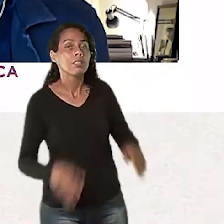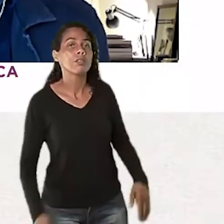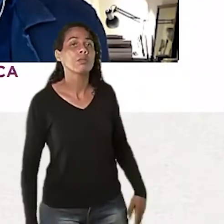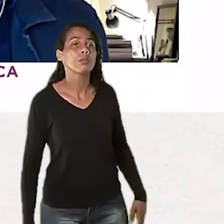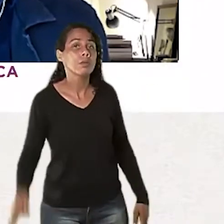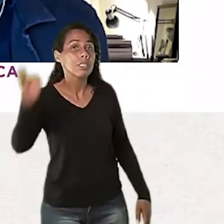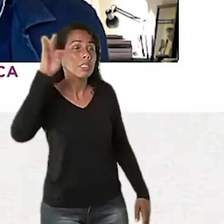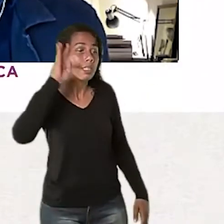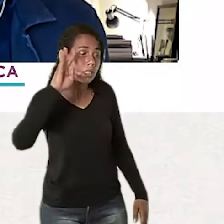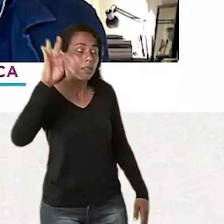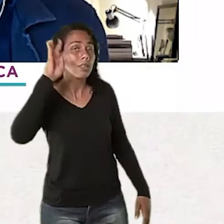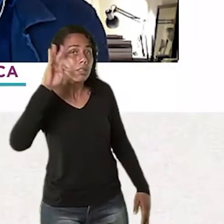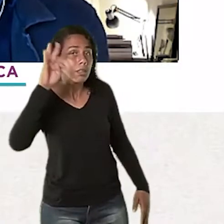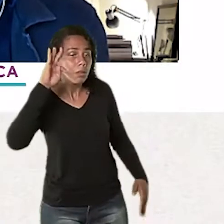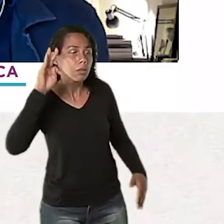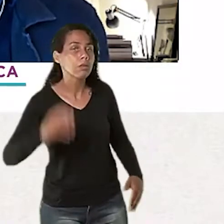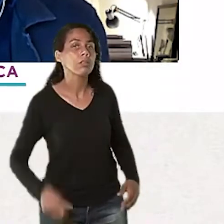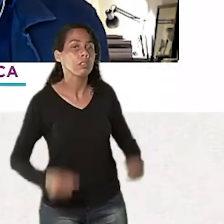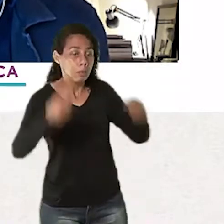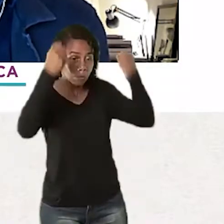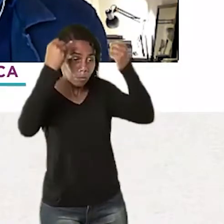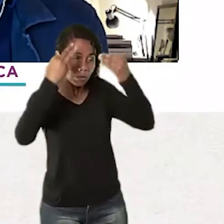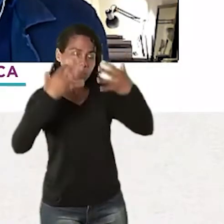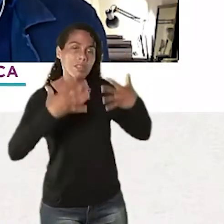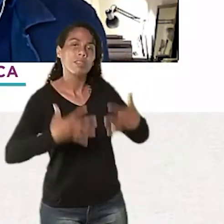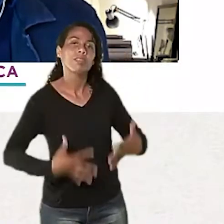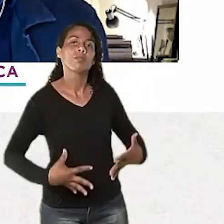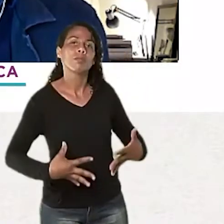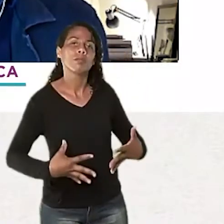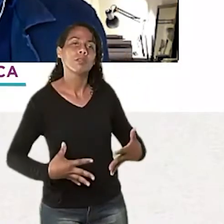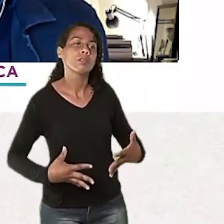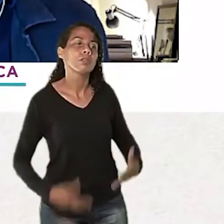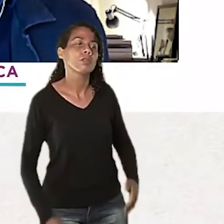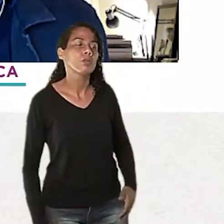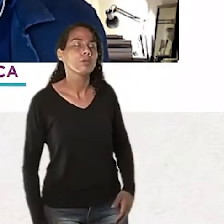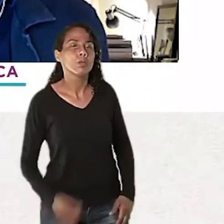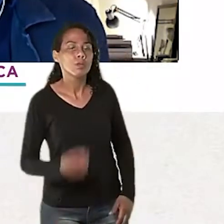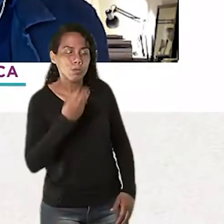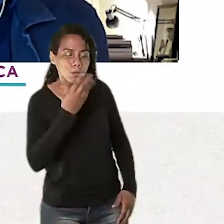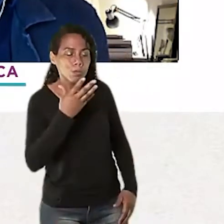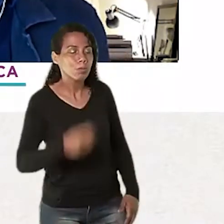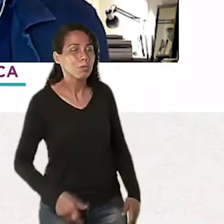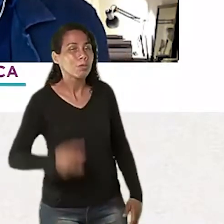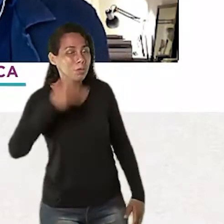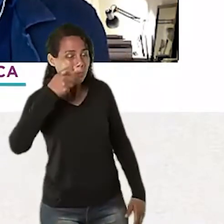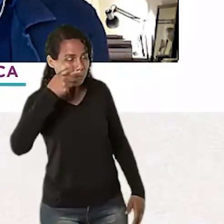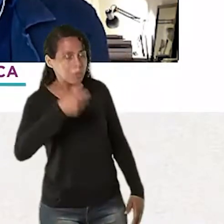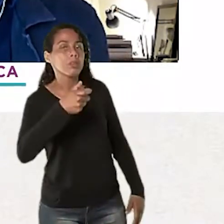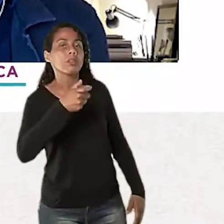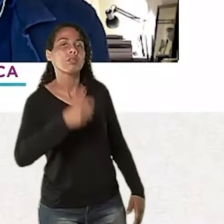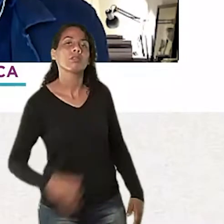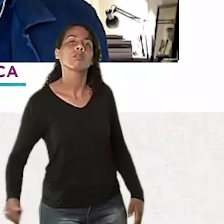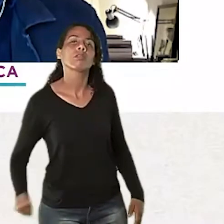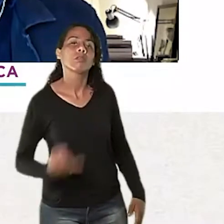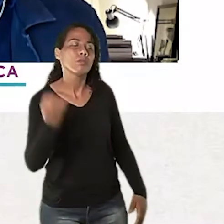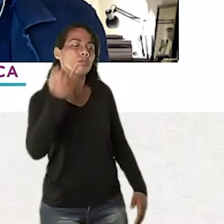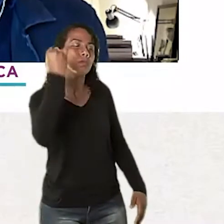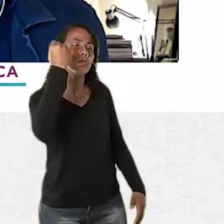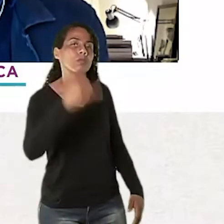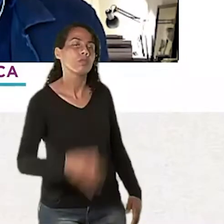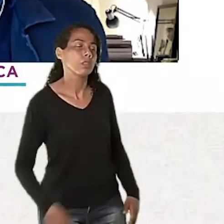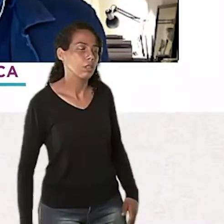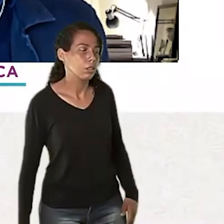observador, em certa medida ausente, mas totalmente participante do que está acontecendo. Então, eu queria que você falasse um pouco disso,